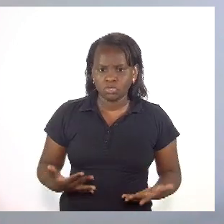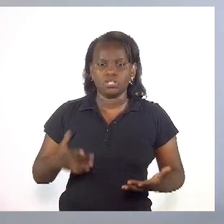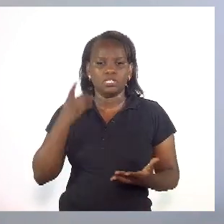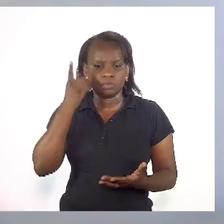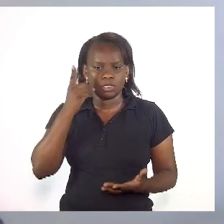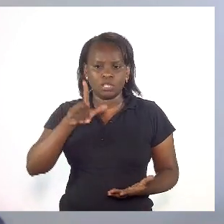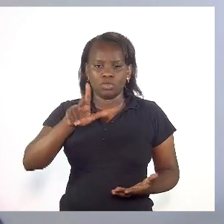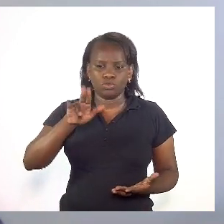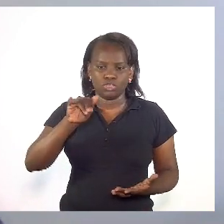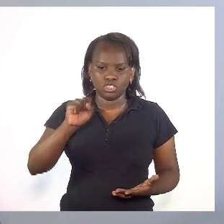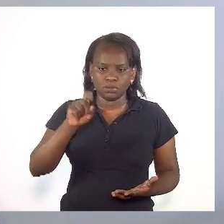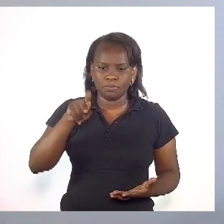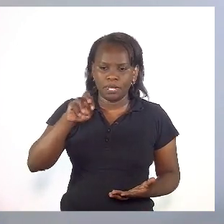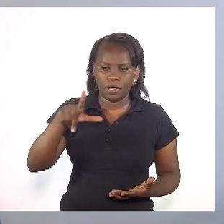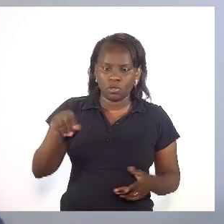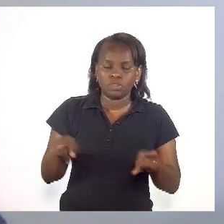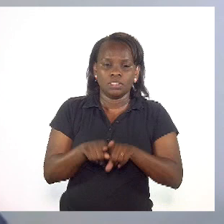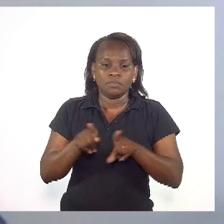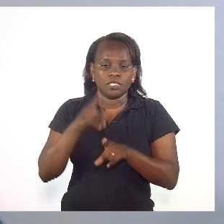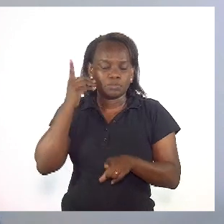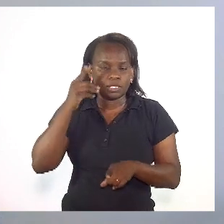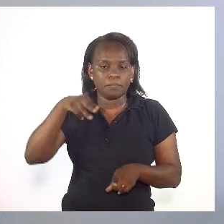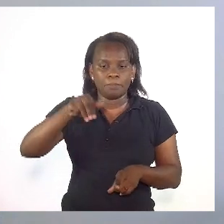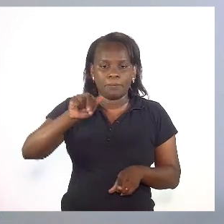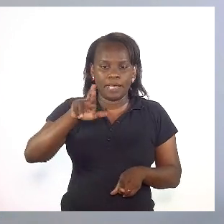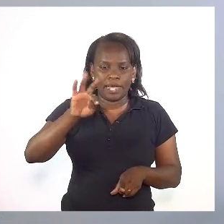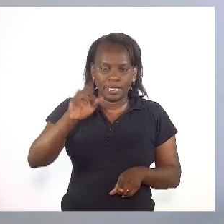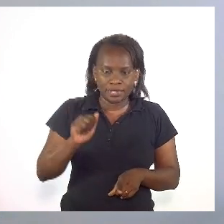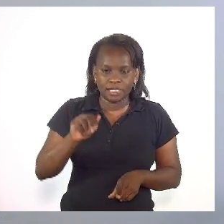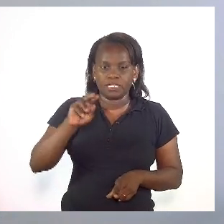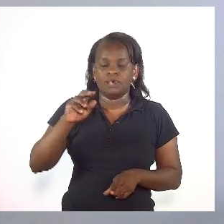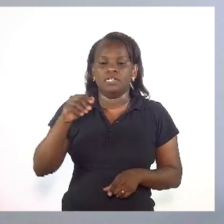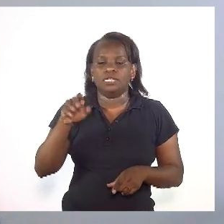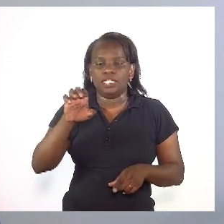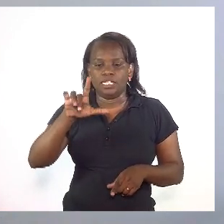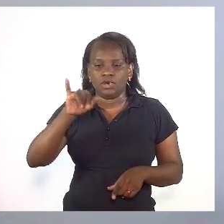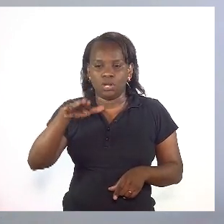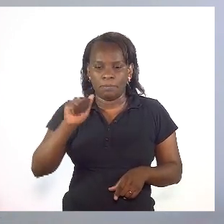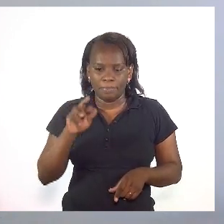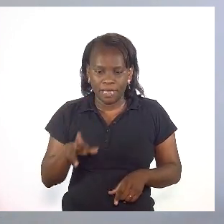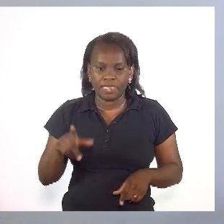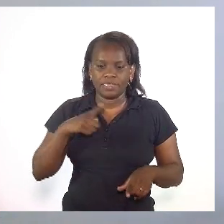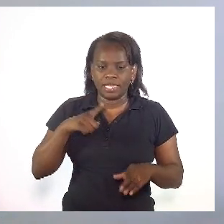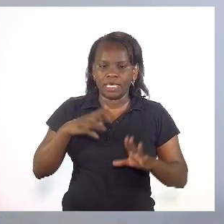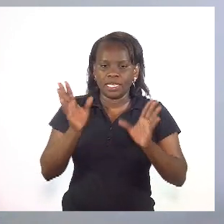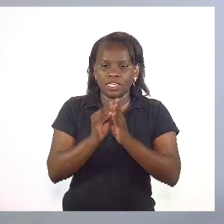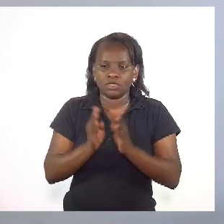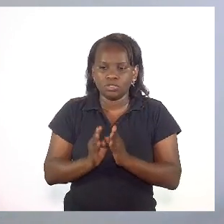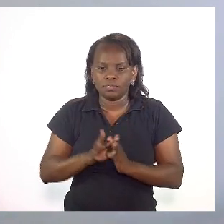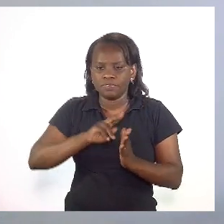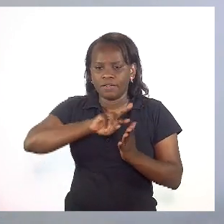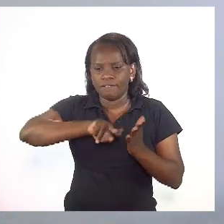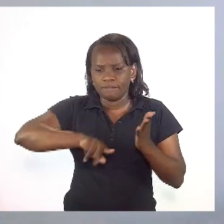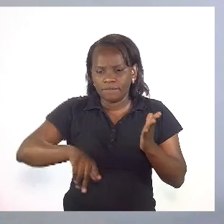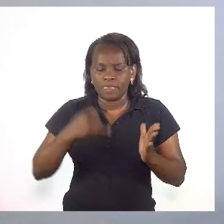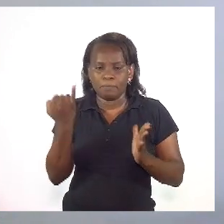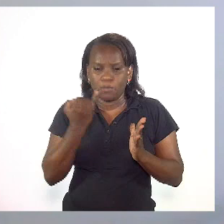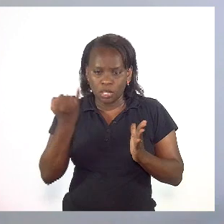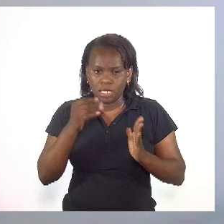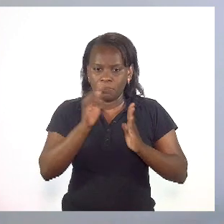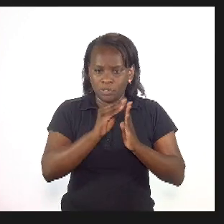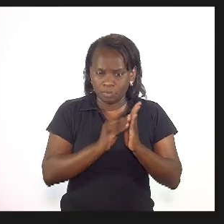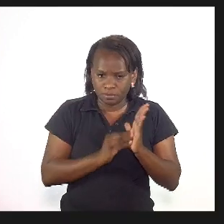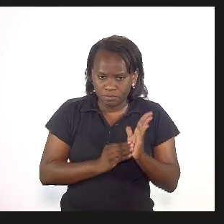deputado Guspau, pela deputada Marta Rocha, pelo deputado Emar Coelho, sintetiza vários pontos importantes aqui que foram adereçados, mas que